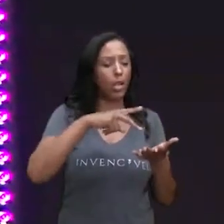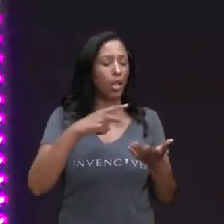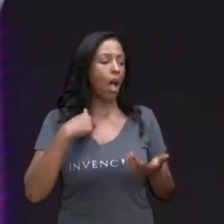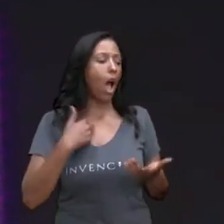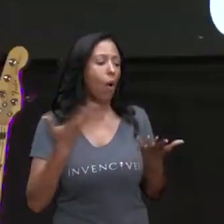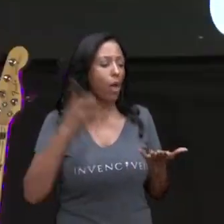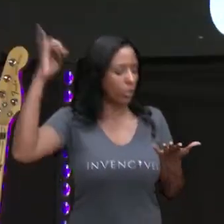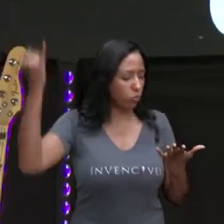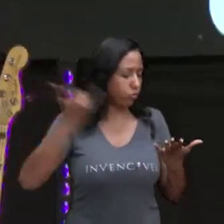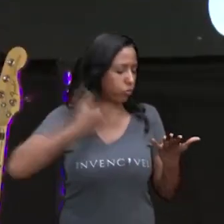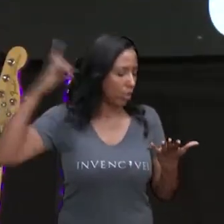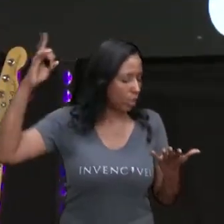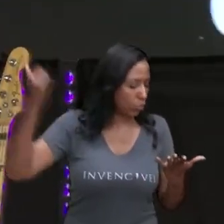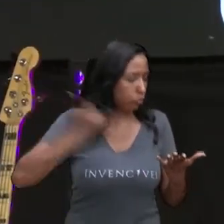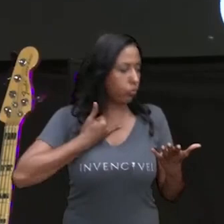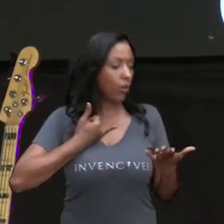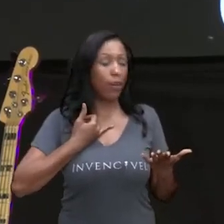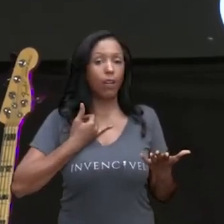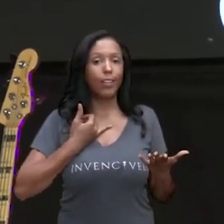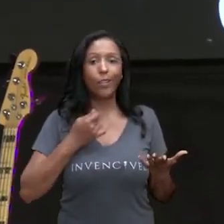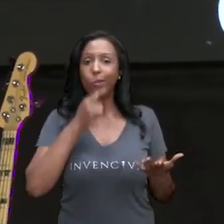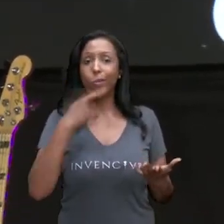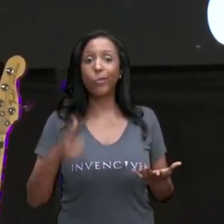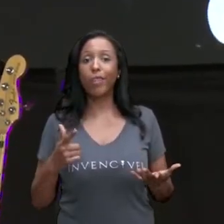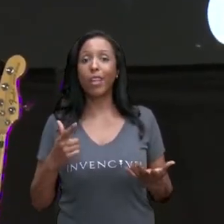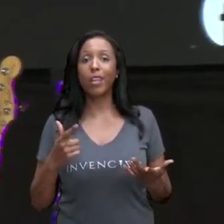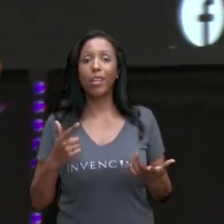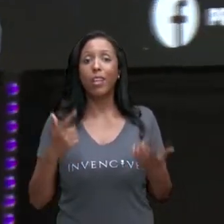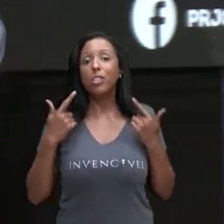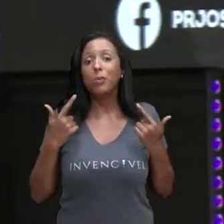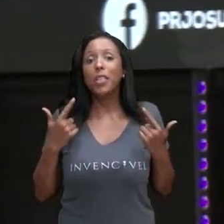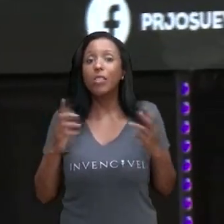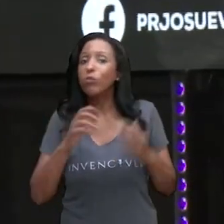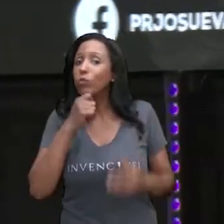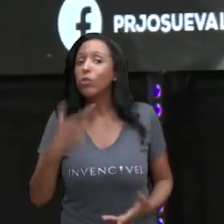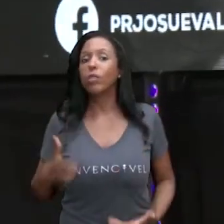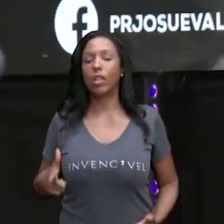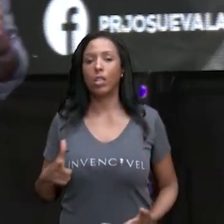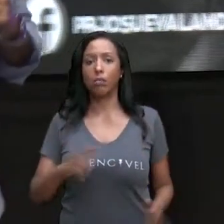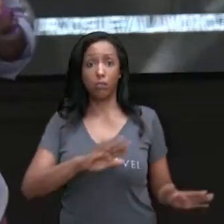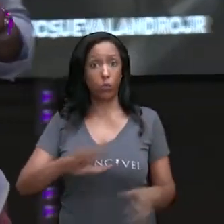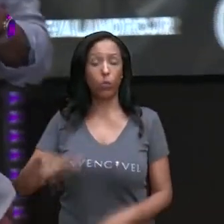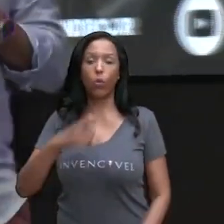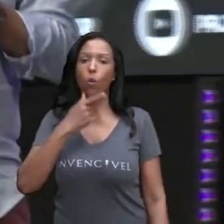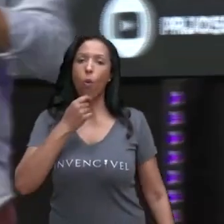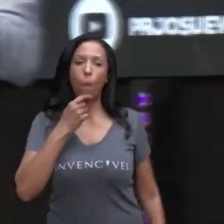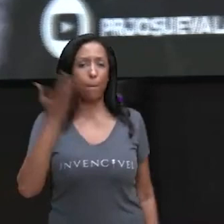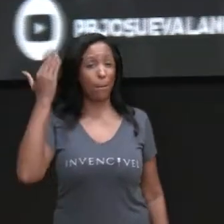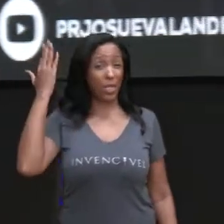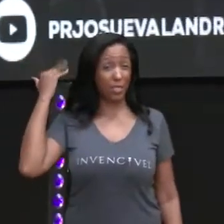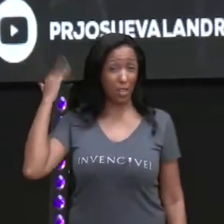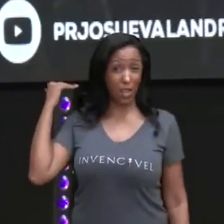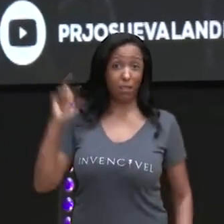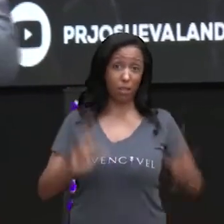Deus. Existe uma ação do Espírito Santo nas palavras da Bíblia. Tinha um grande apresentador, há um tempo atrás,